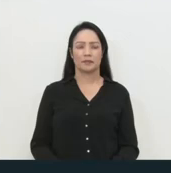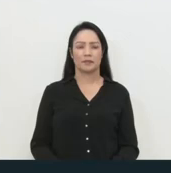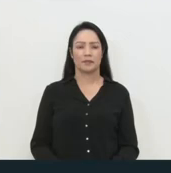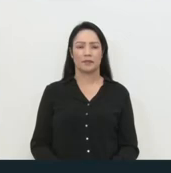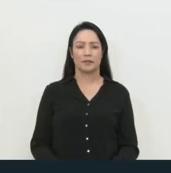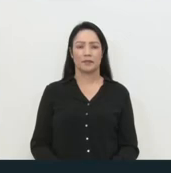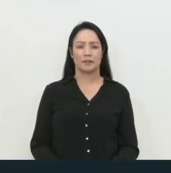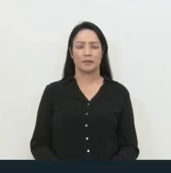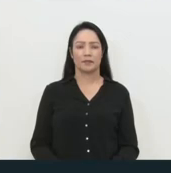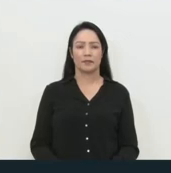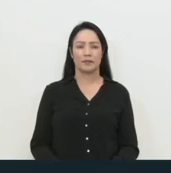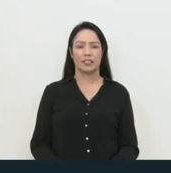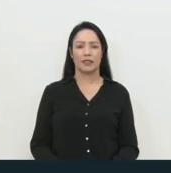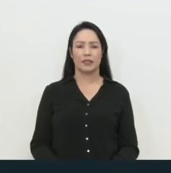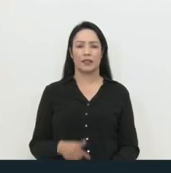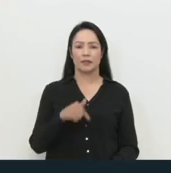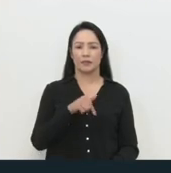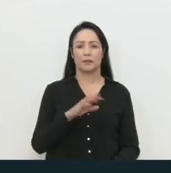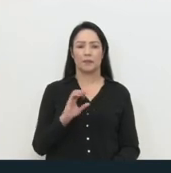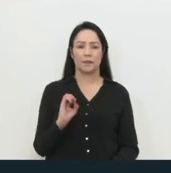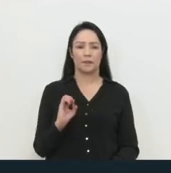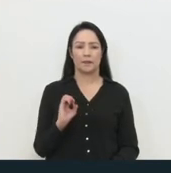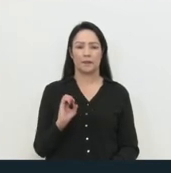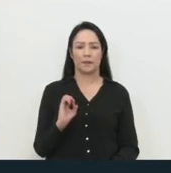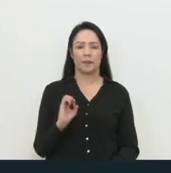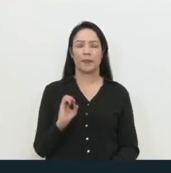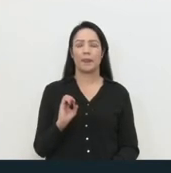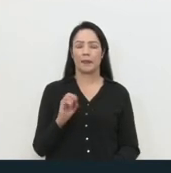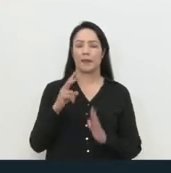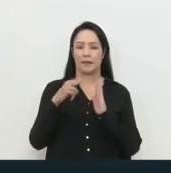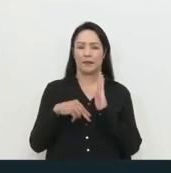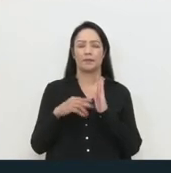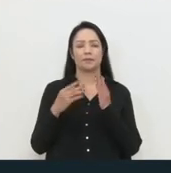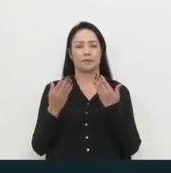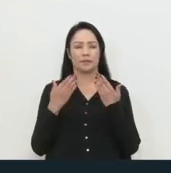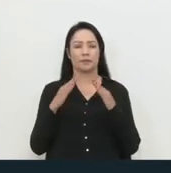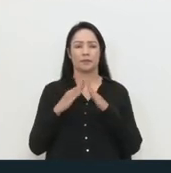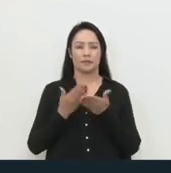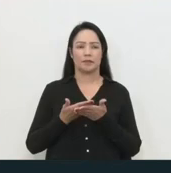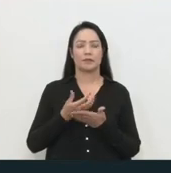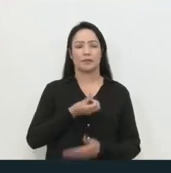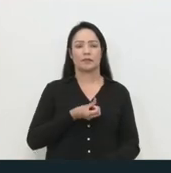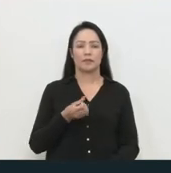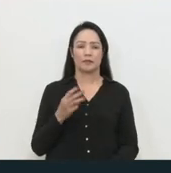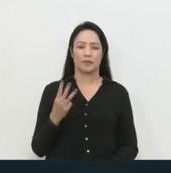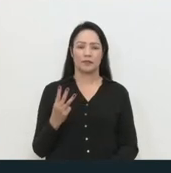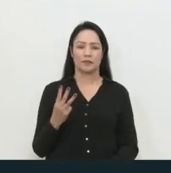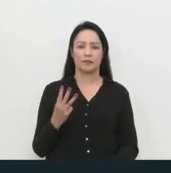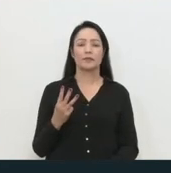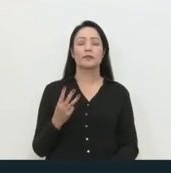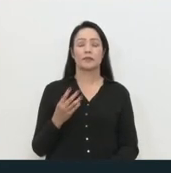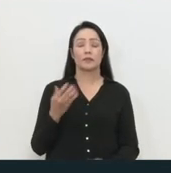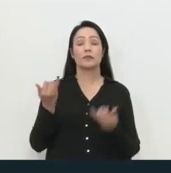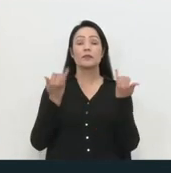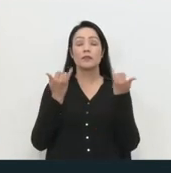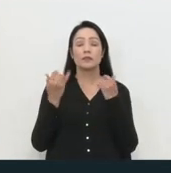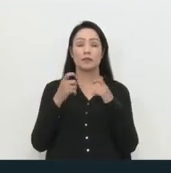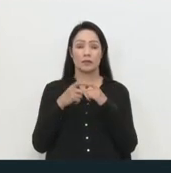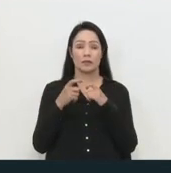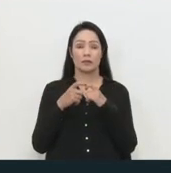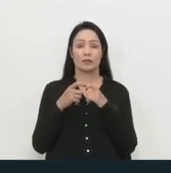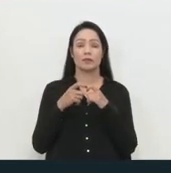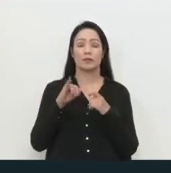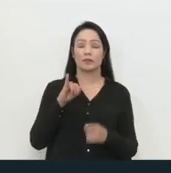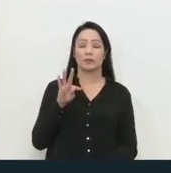se 70 70 leituras informações sobre o atendimento médico na UBS